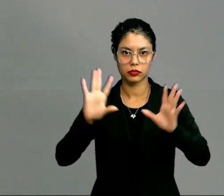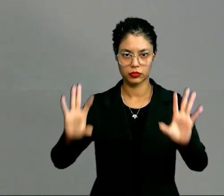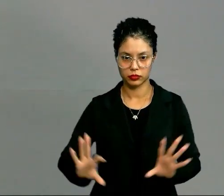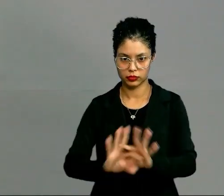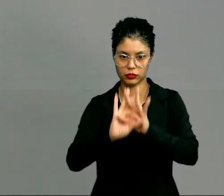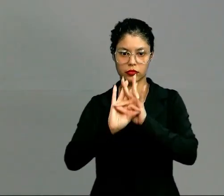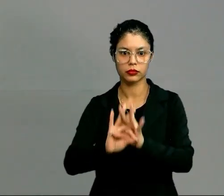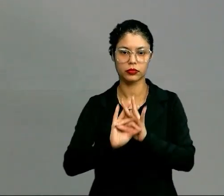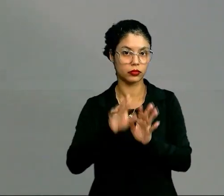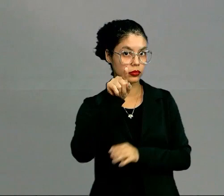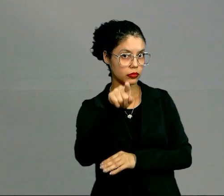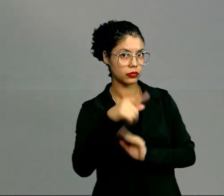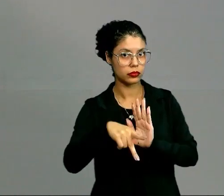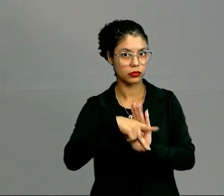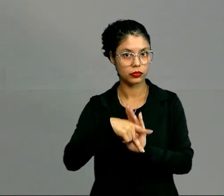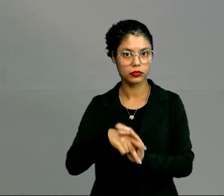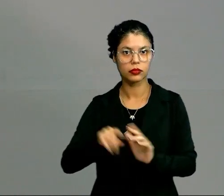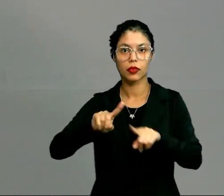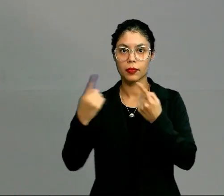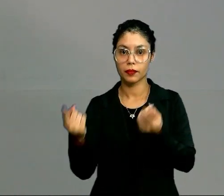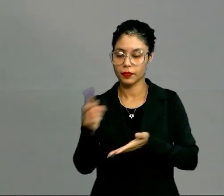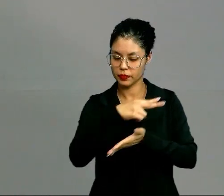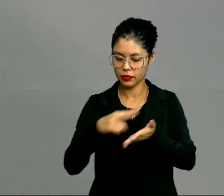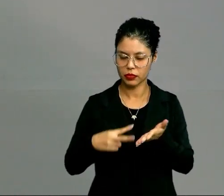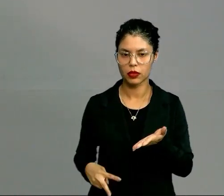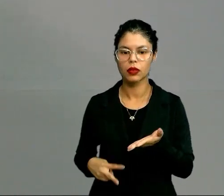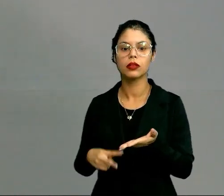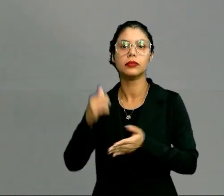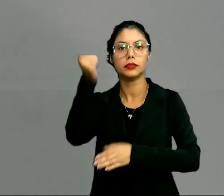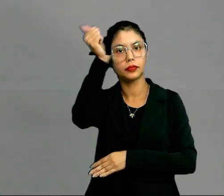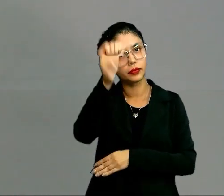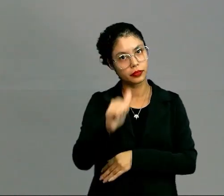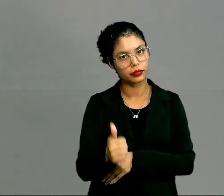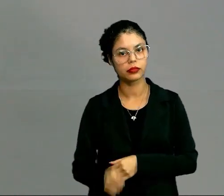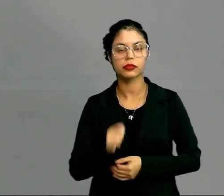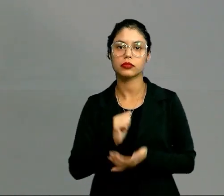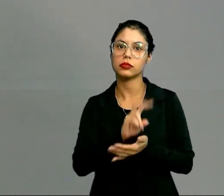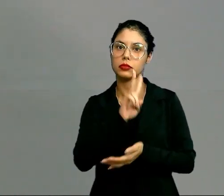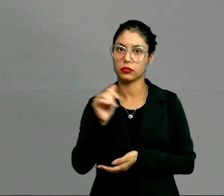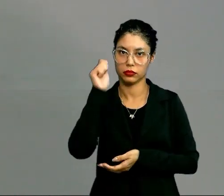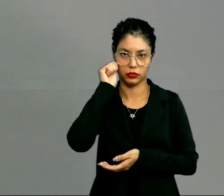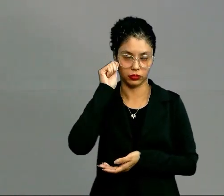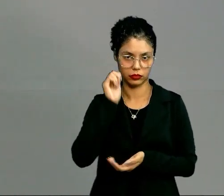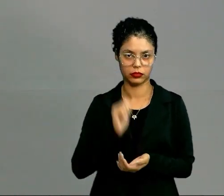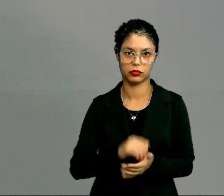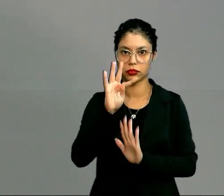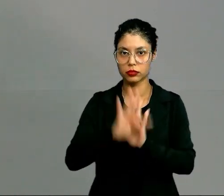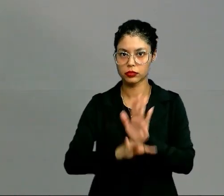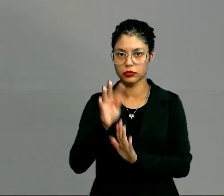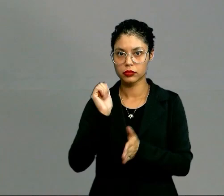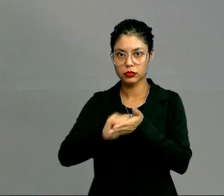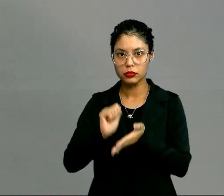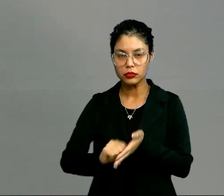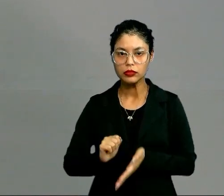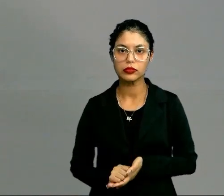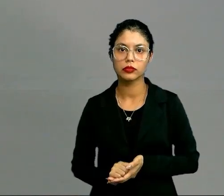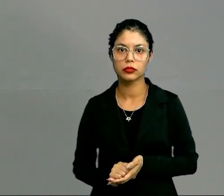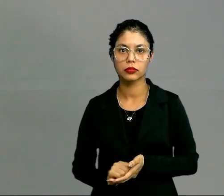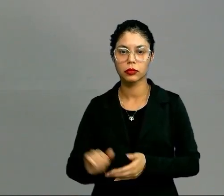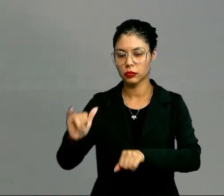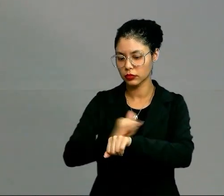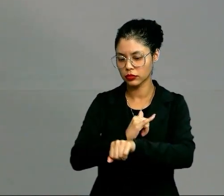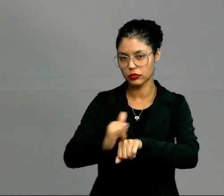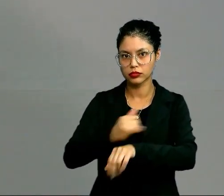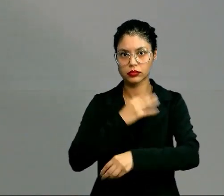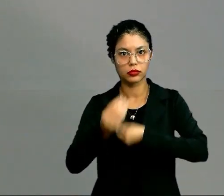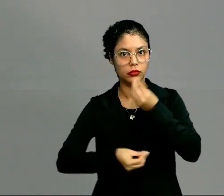redação, não para você, mas para alguém ler, que vai lhe avaliar, o autor desse texto, ele escreveu esse texto com a